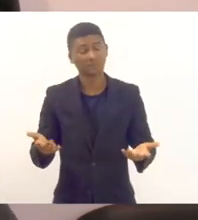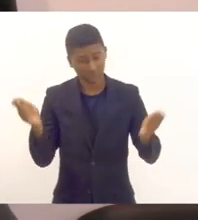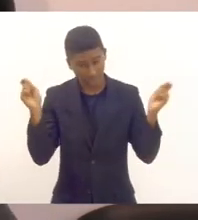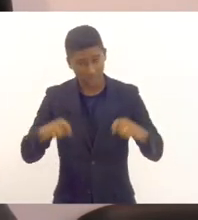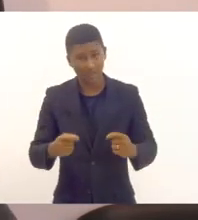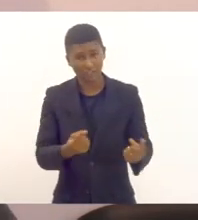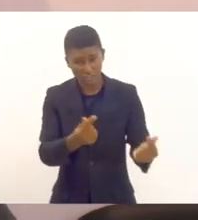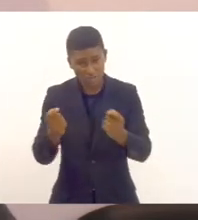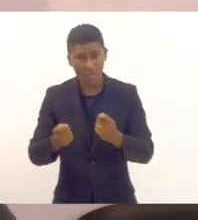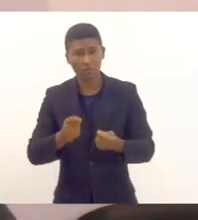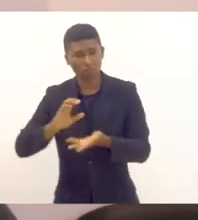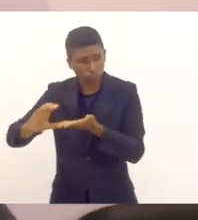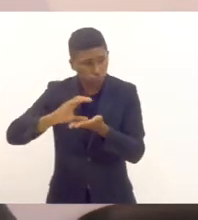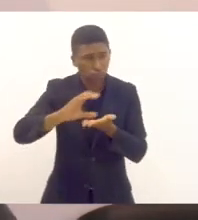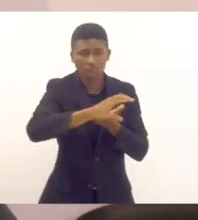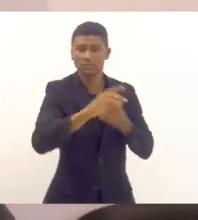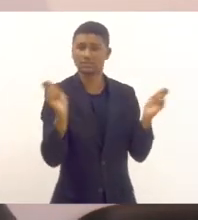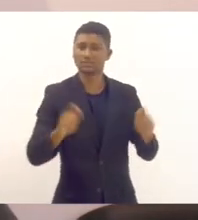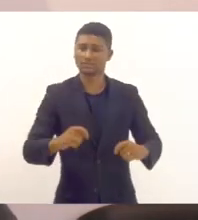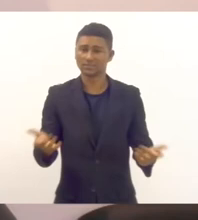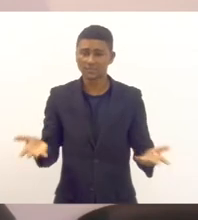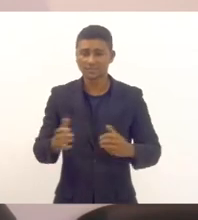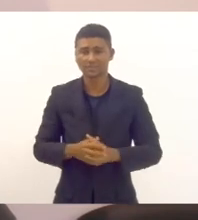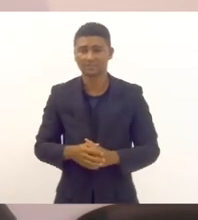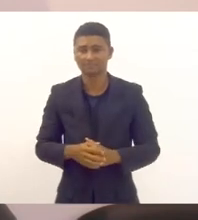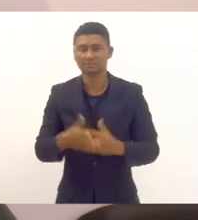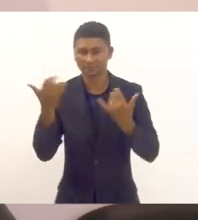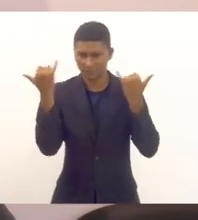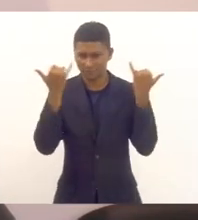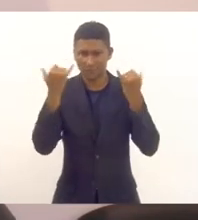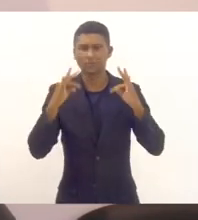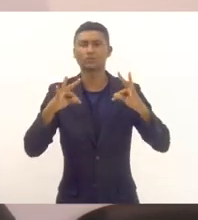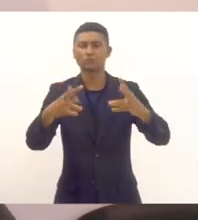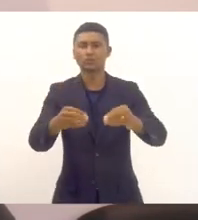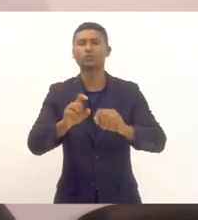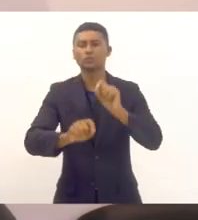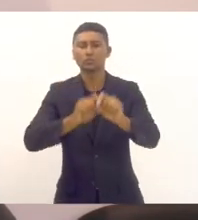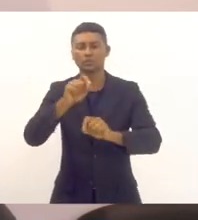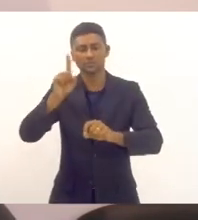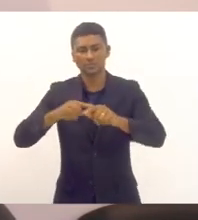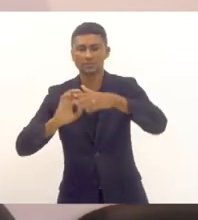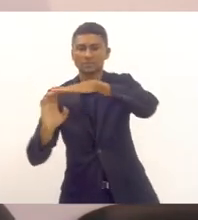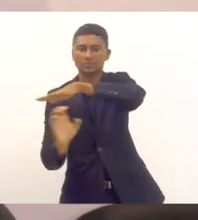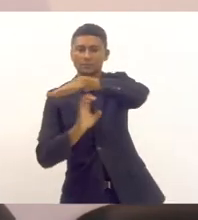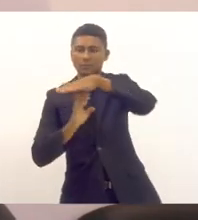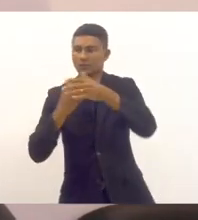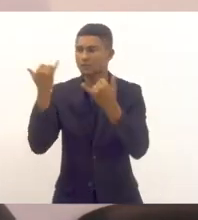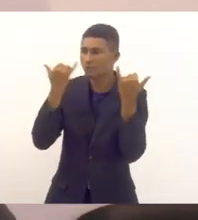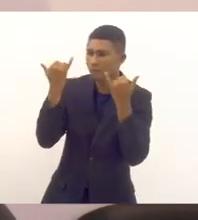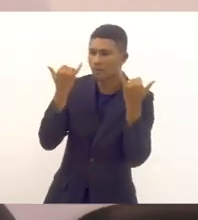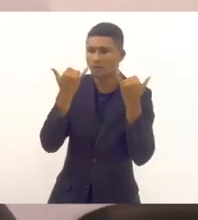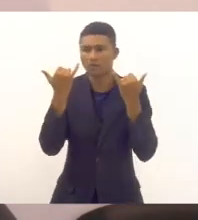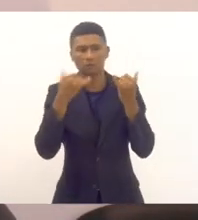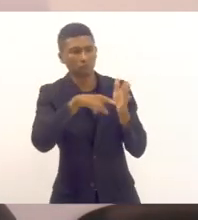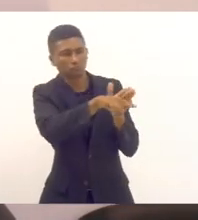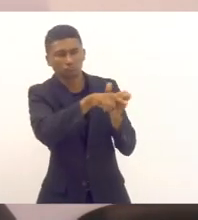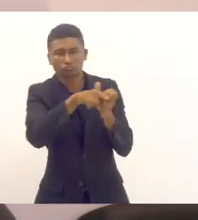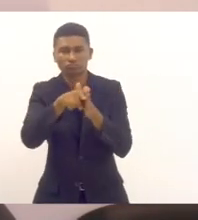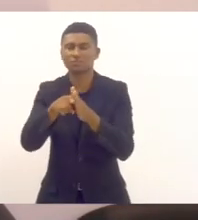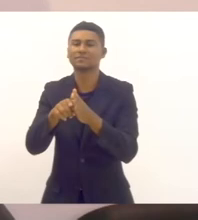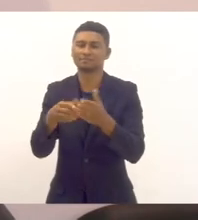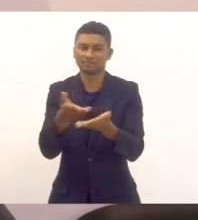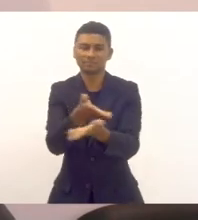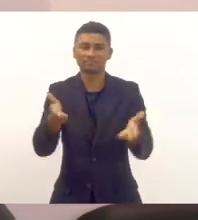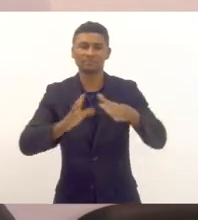né? Então, esses dados foram coletados a partir das montadoras e as empresas, né, de guindaste,